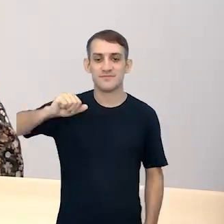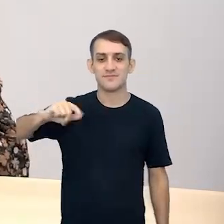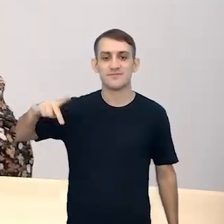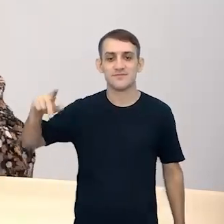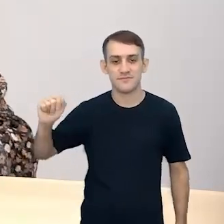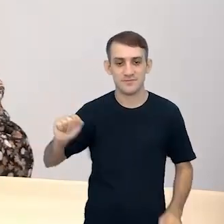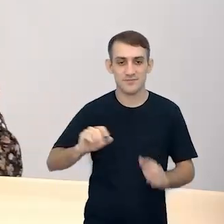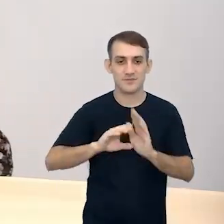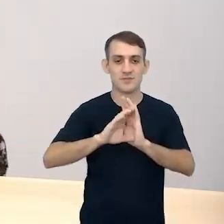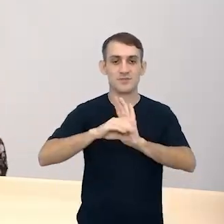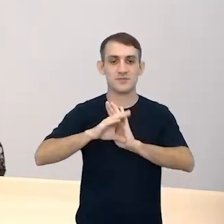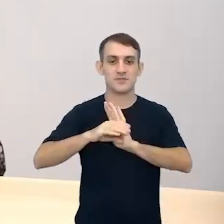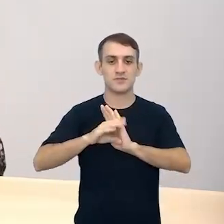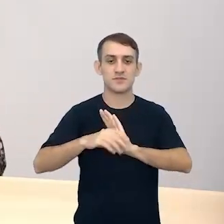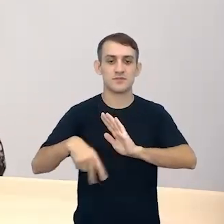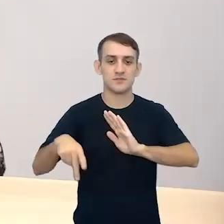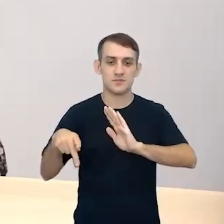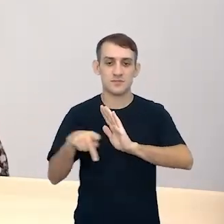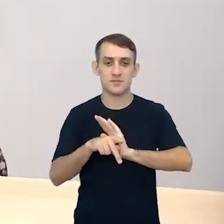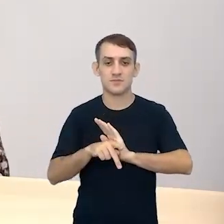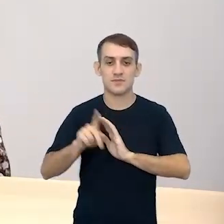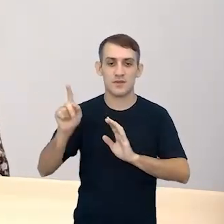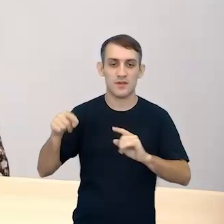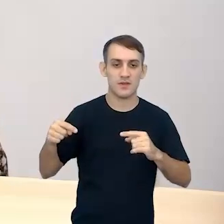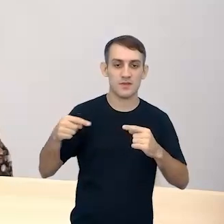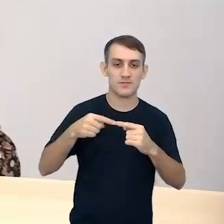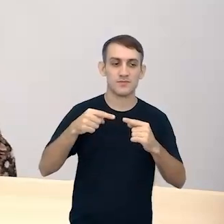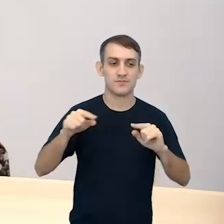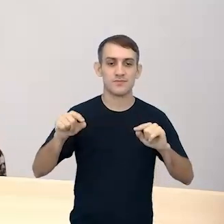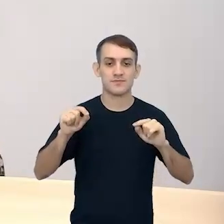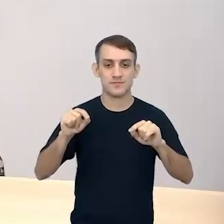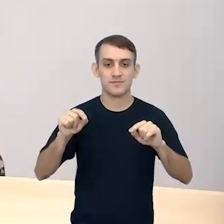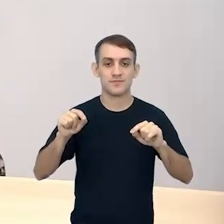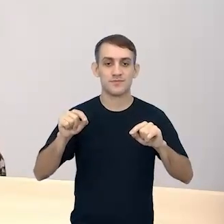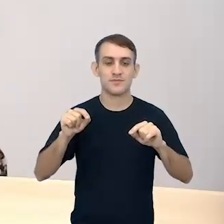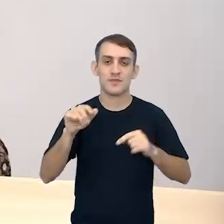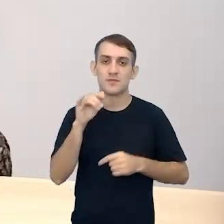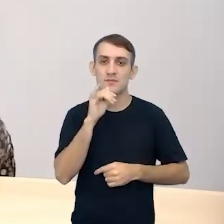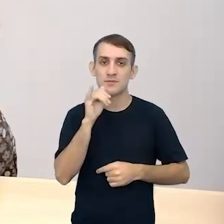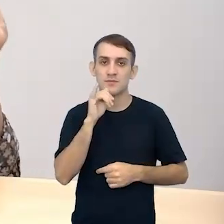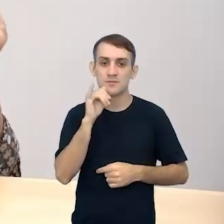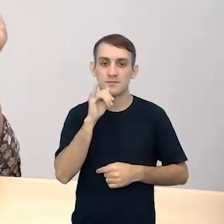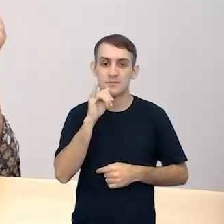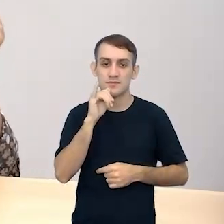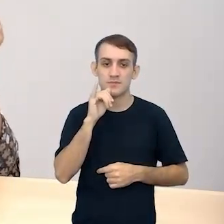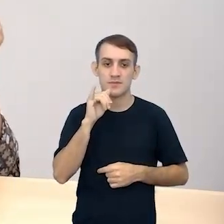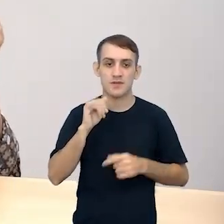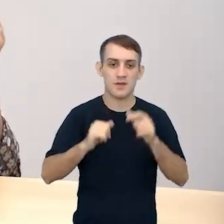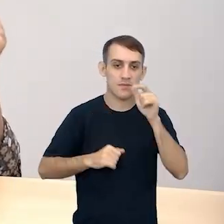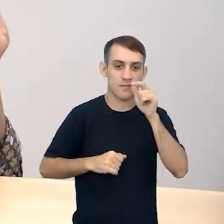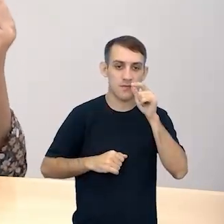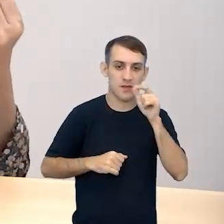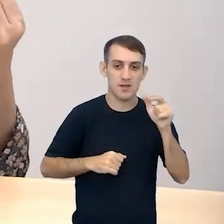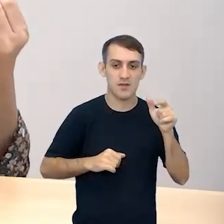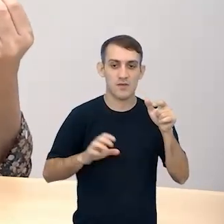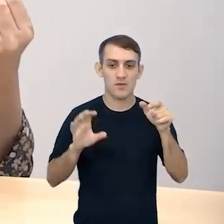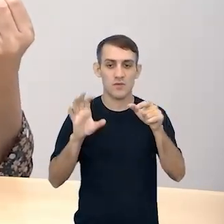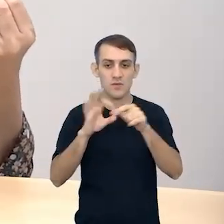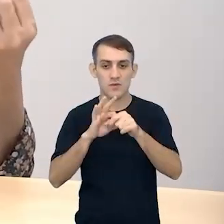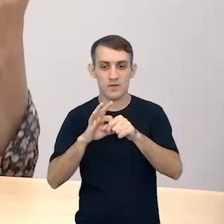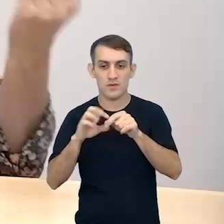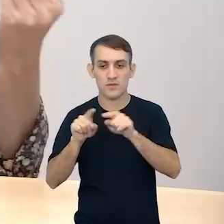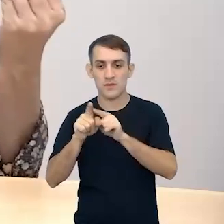conceitual, a partir dos conceitos, ele é ligado a ligação é feita entre a palavra, um conectivo e